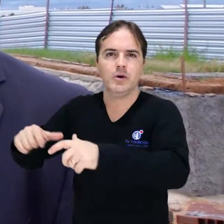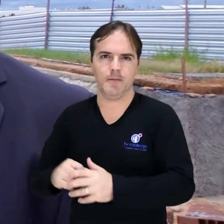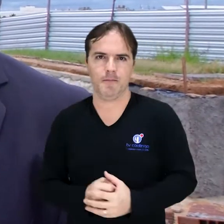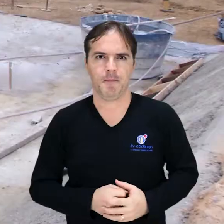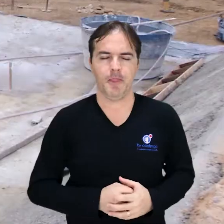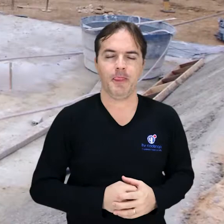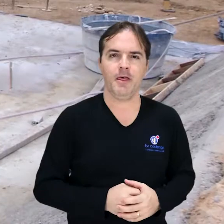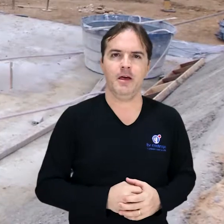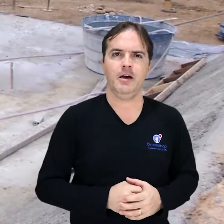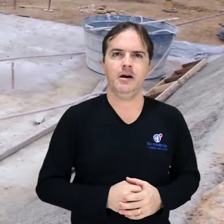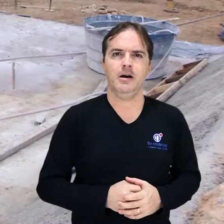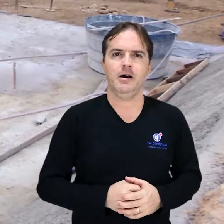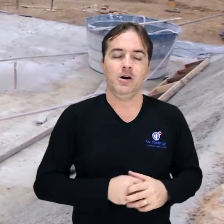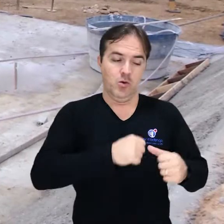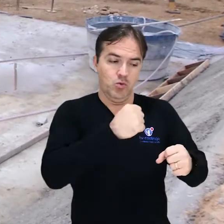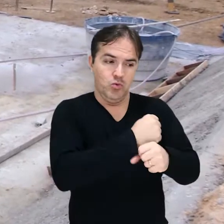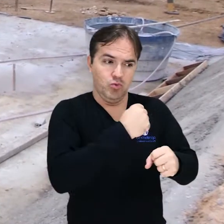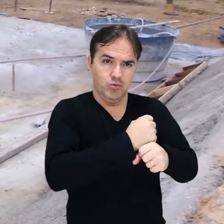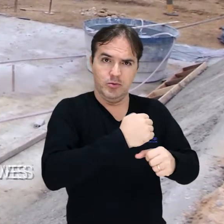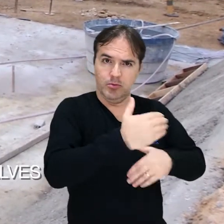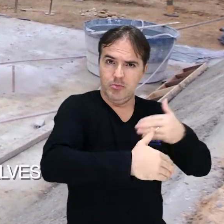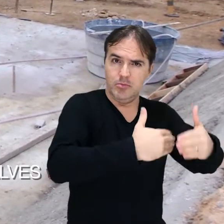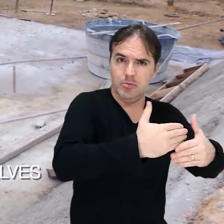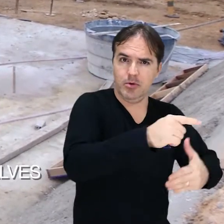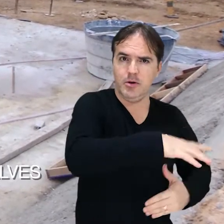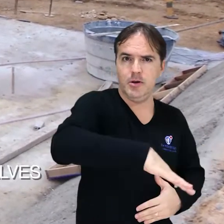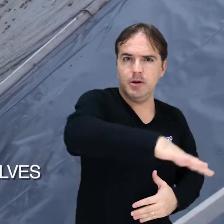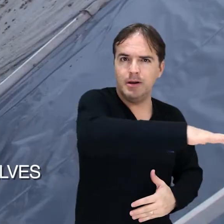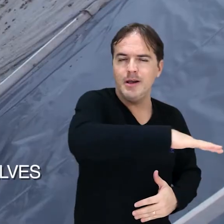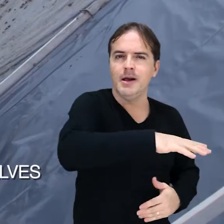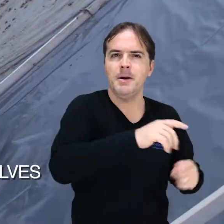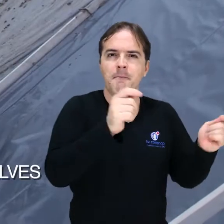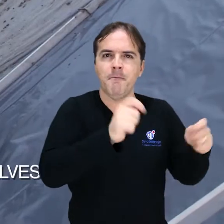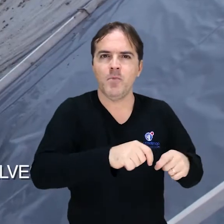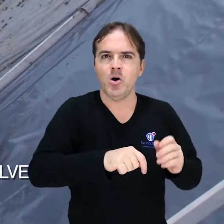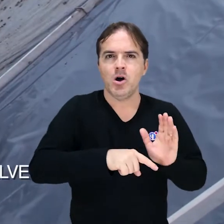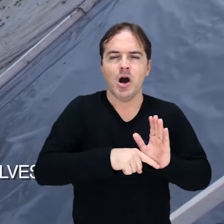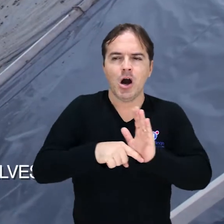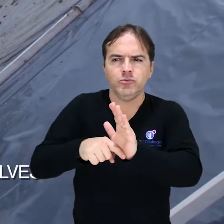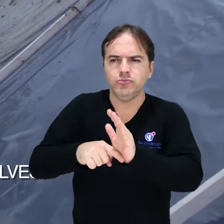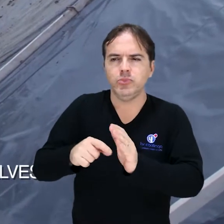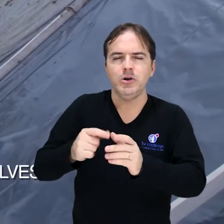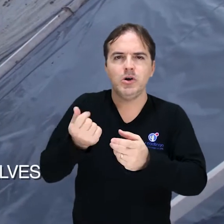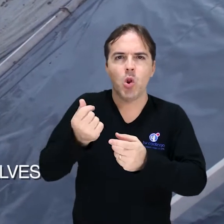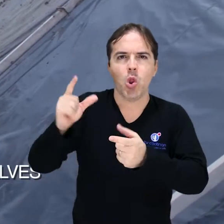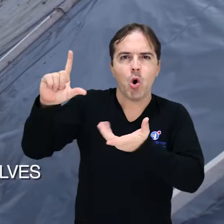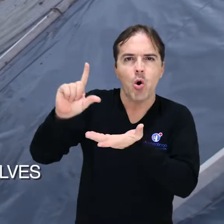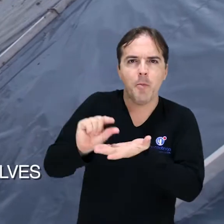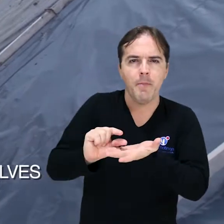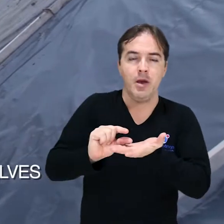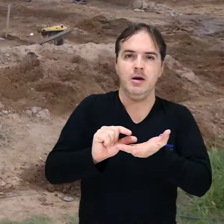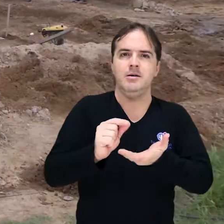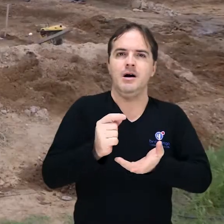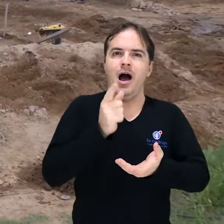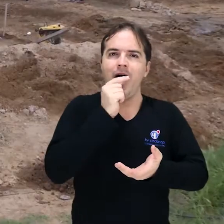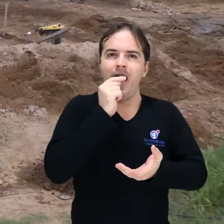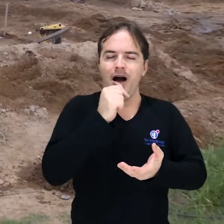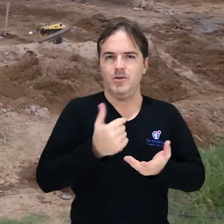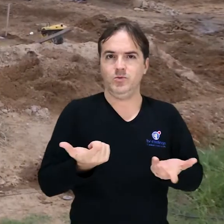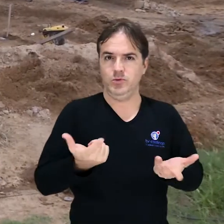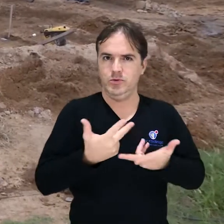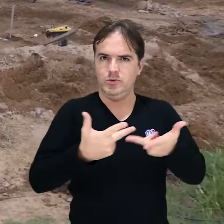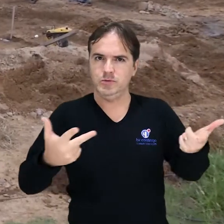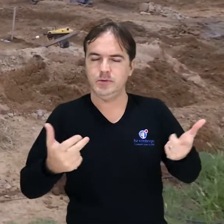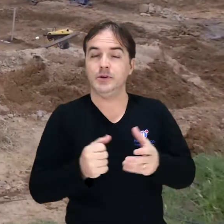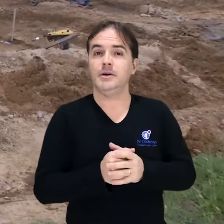dessa água. A construção desse reservatório, que vai colaborar para a economia no consumo de água no campus sede, está prevista